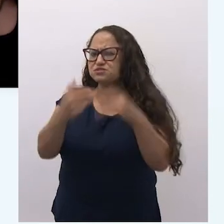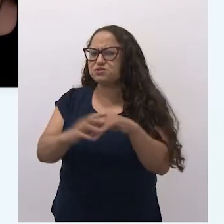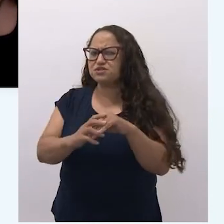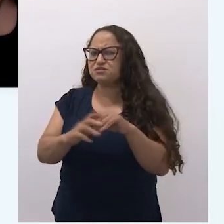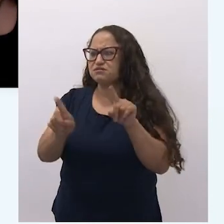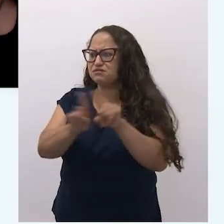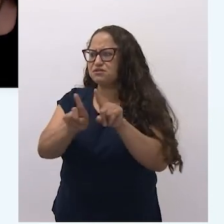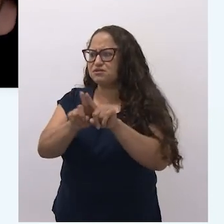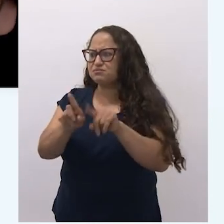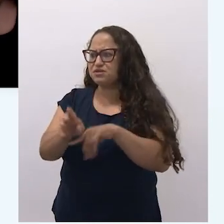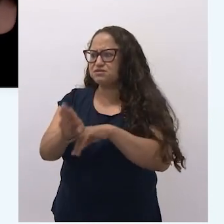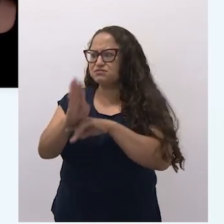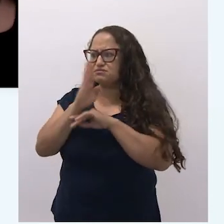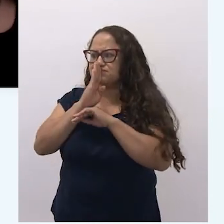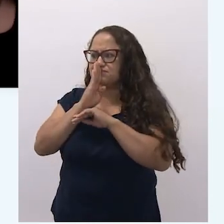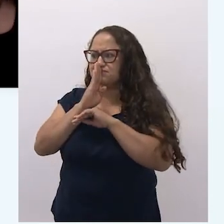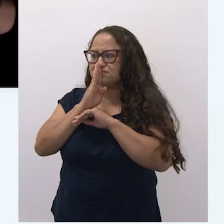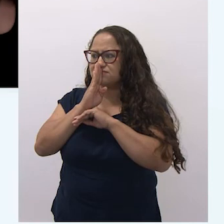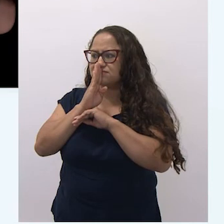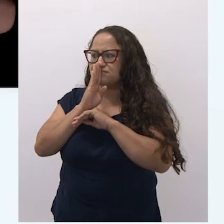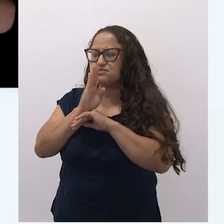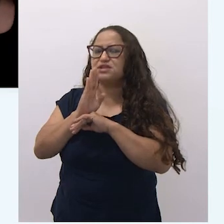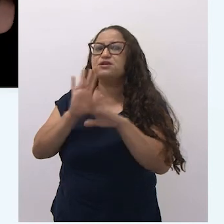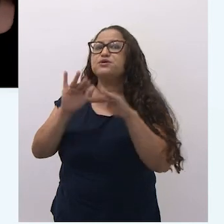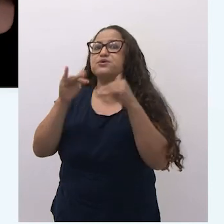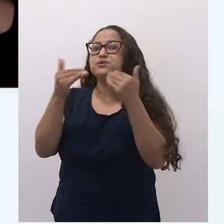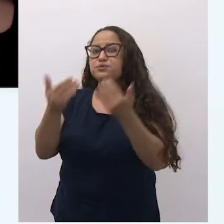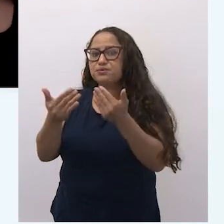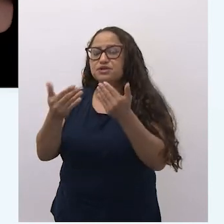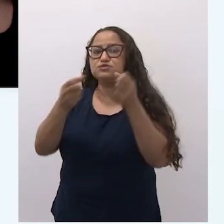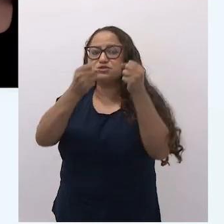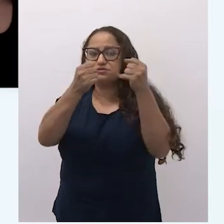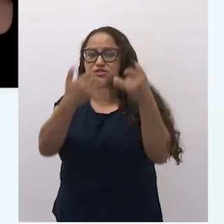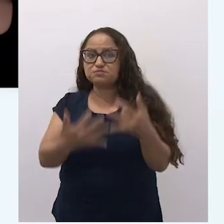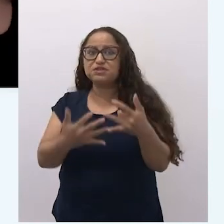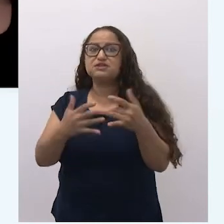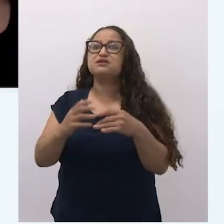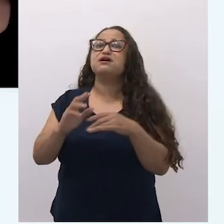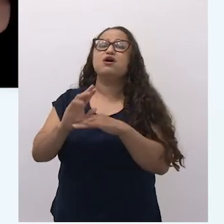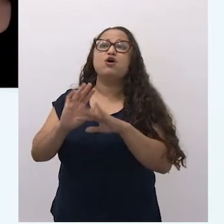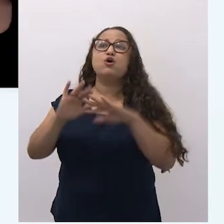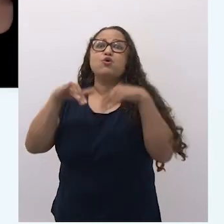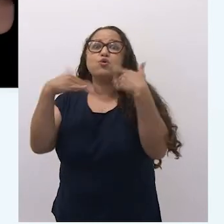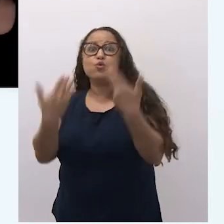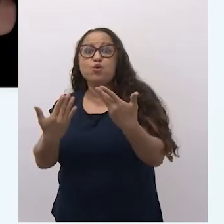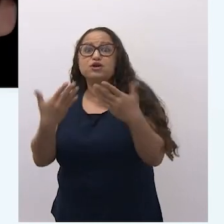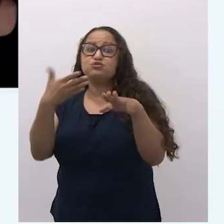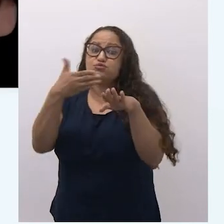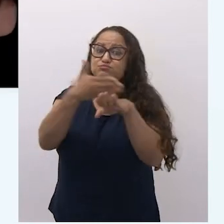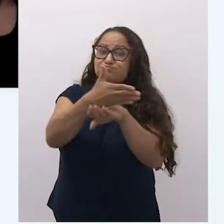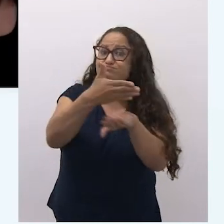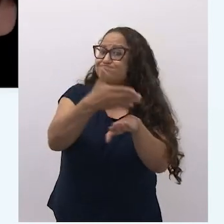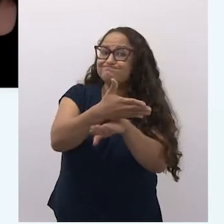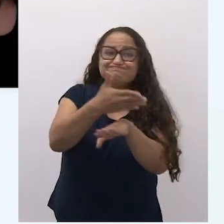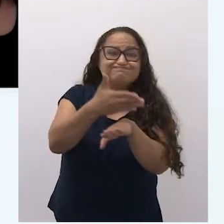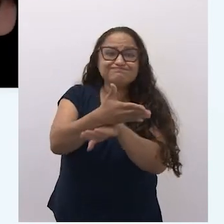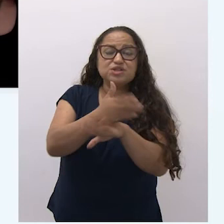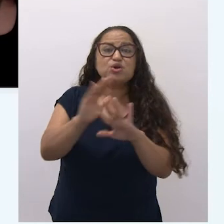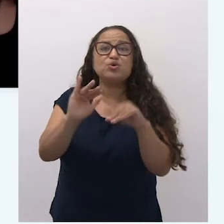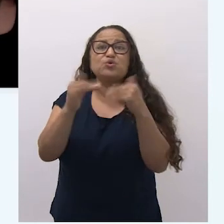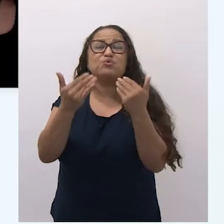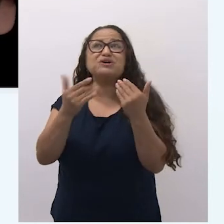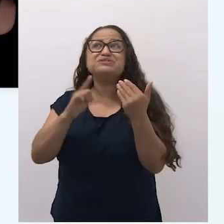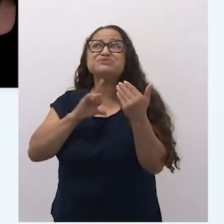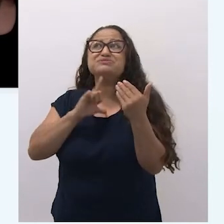silêncios. Quando ele não diz, quando ele não participa, quando ele está muito